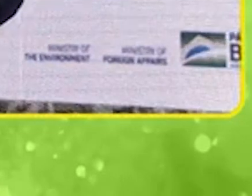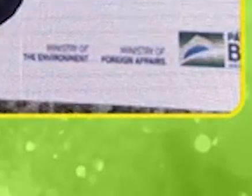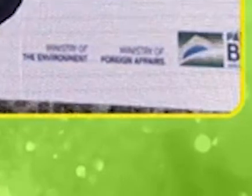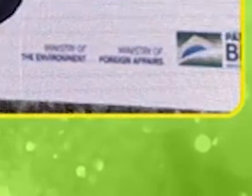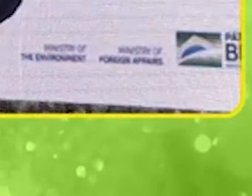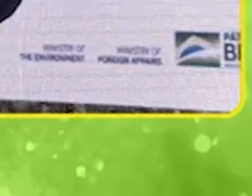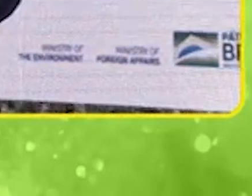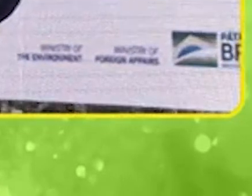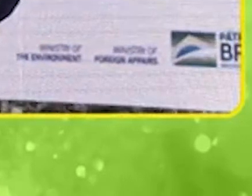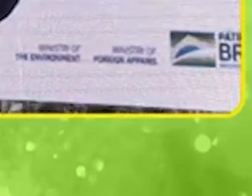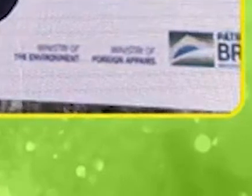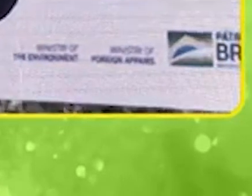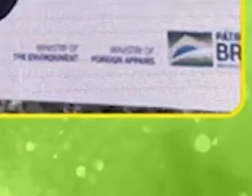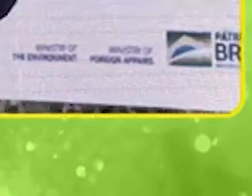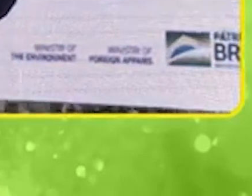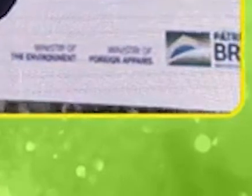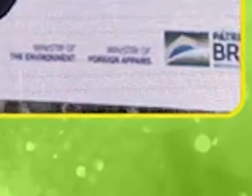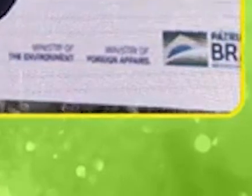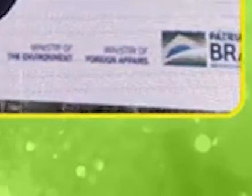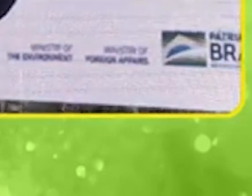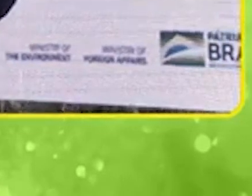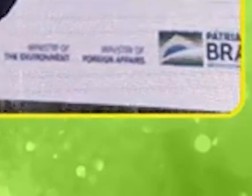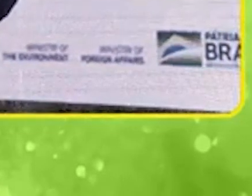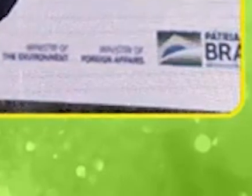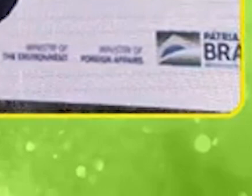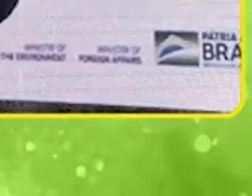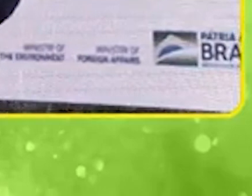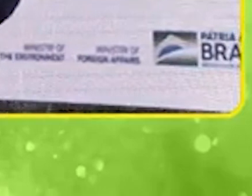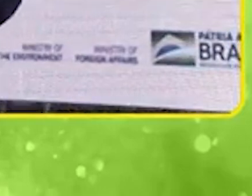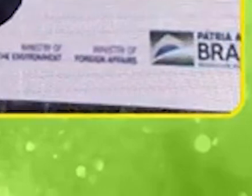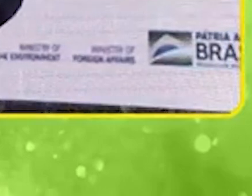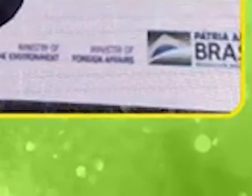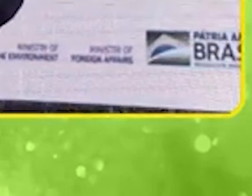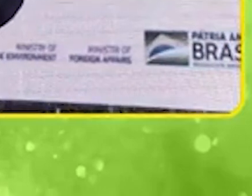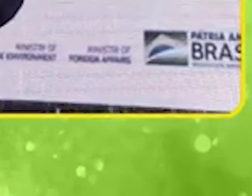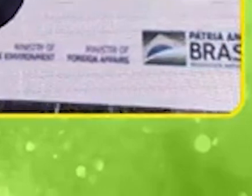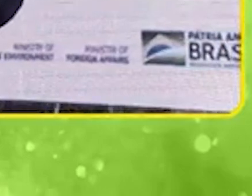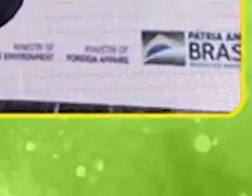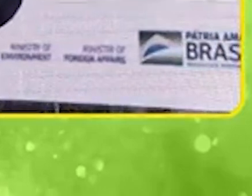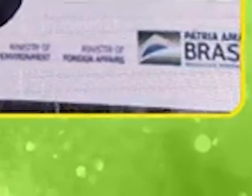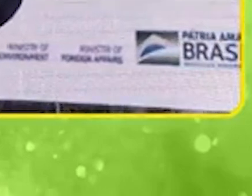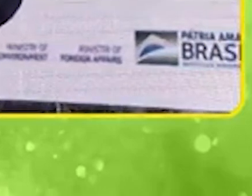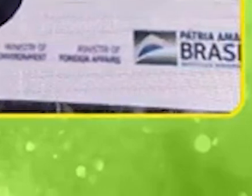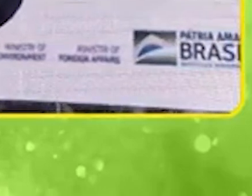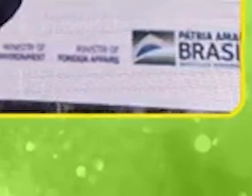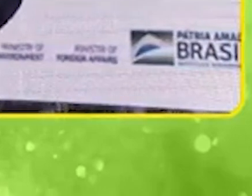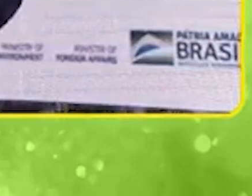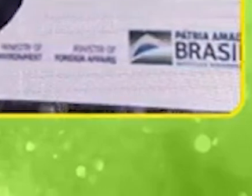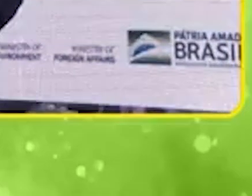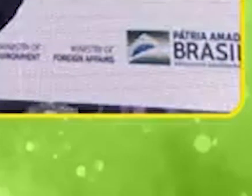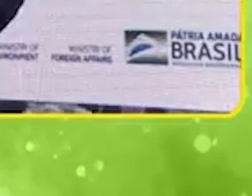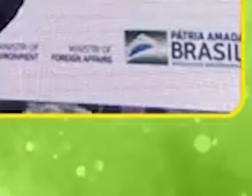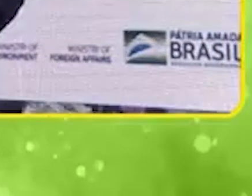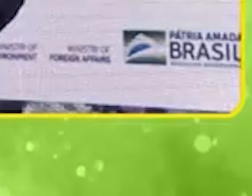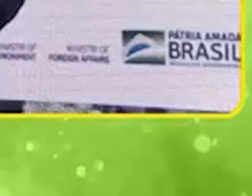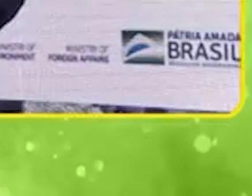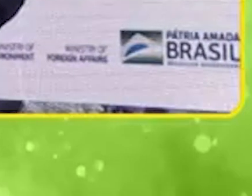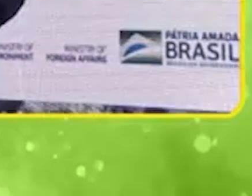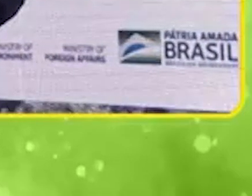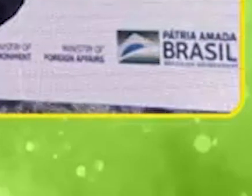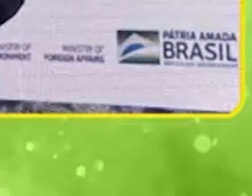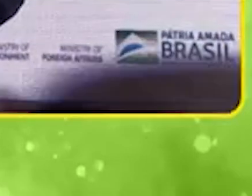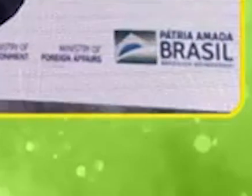na 26ª conferência das Nações Unidas sobre mudanças climáticas da Copa 26 direto de Glasgow e